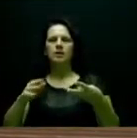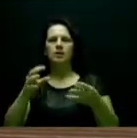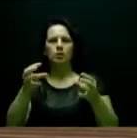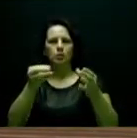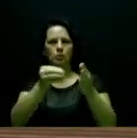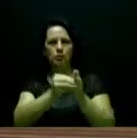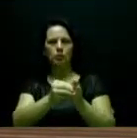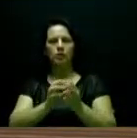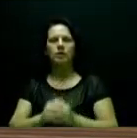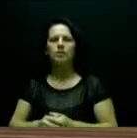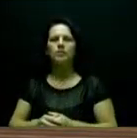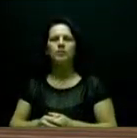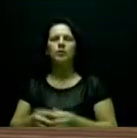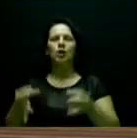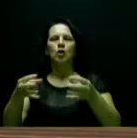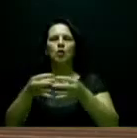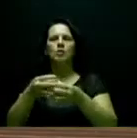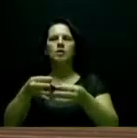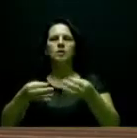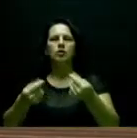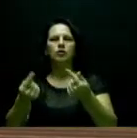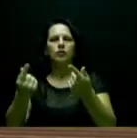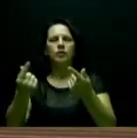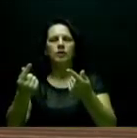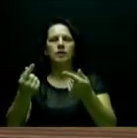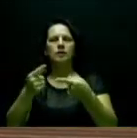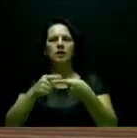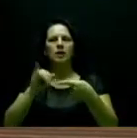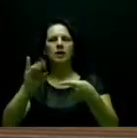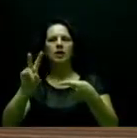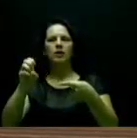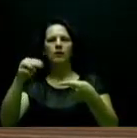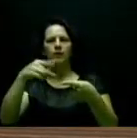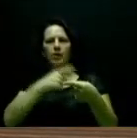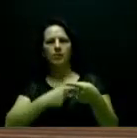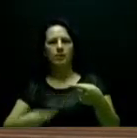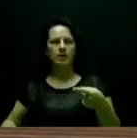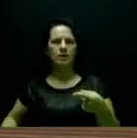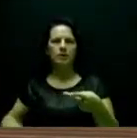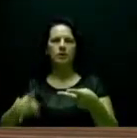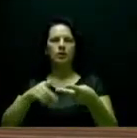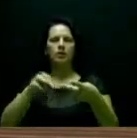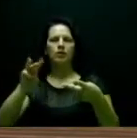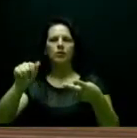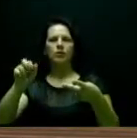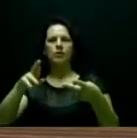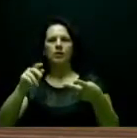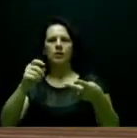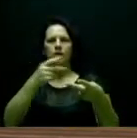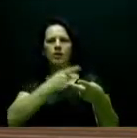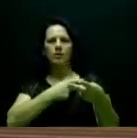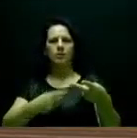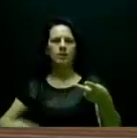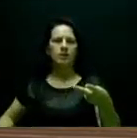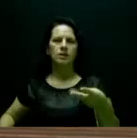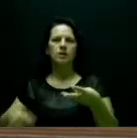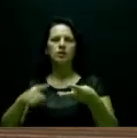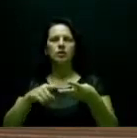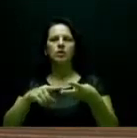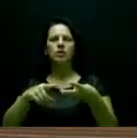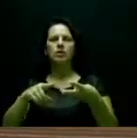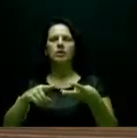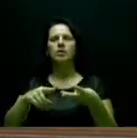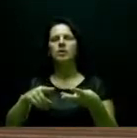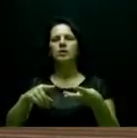membro. Comissão de Finanças e Orçamento, Ivan da Silva, presidente. Wagner Moura dos Santos, vice-presidente. Fábio Moura dos Santos,